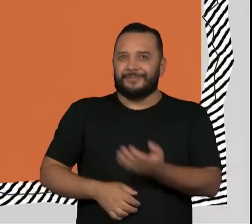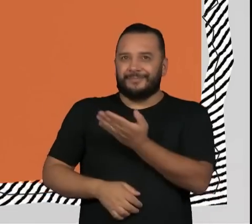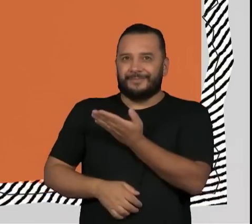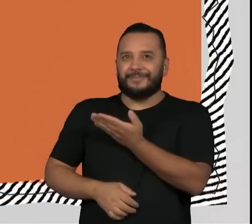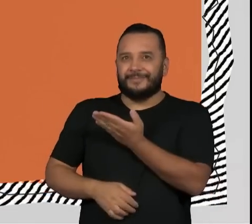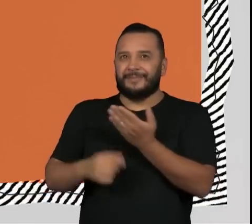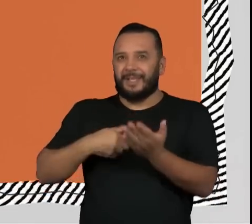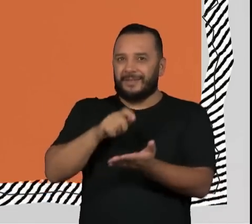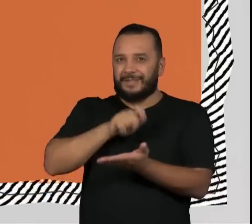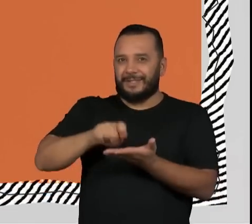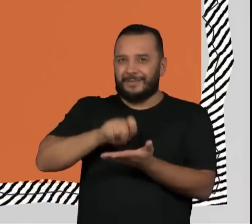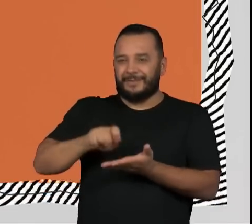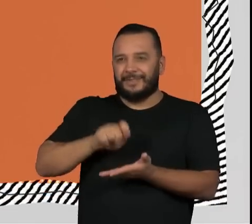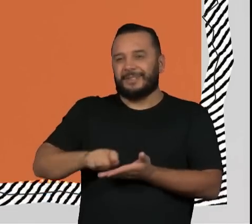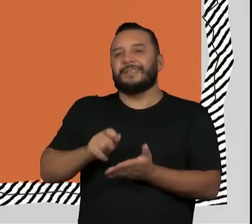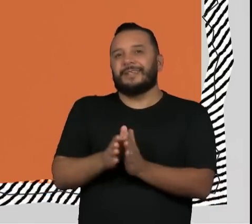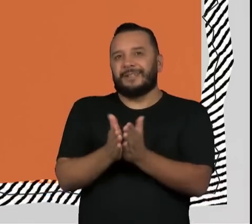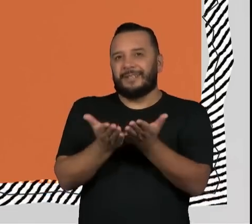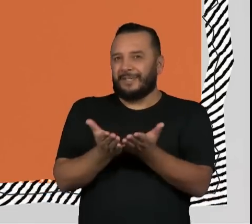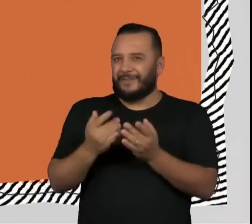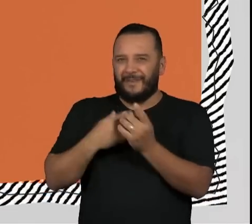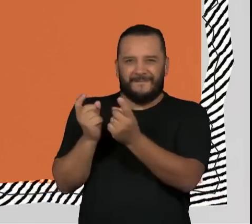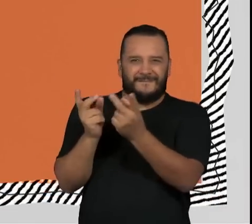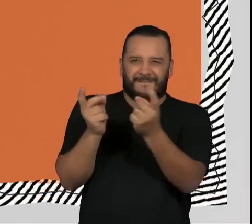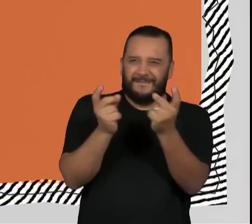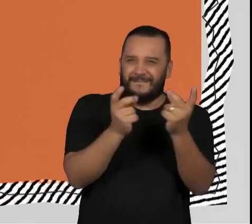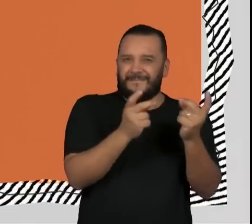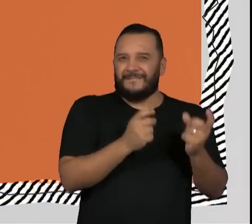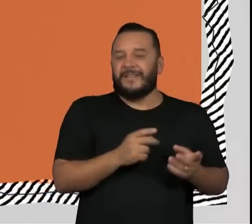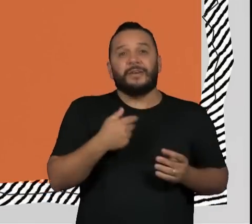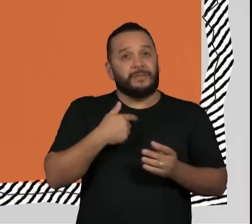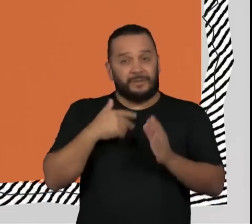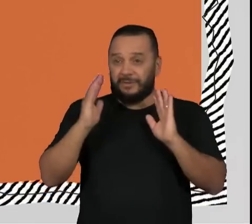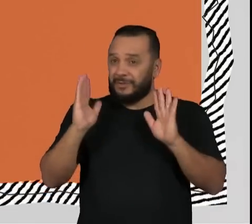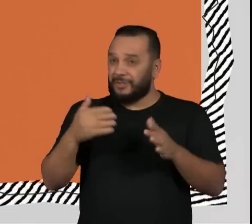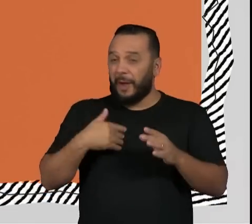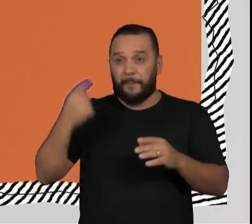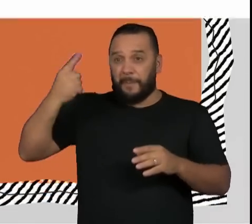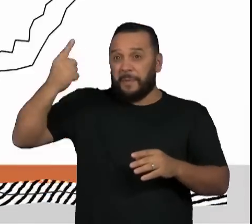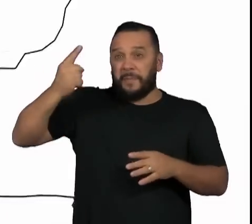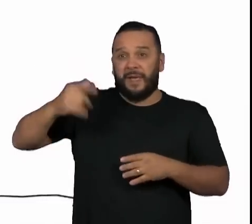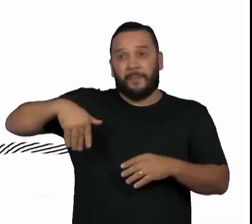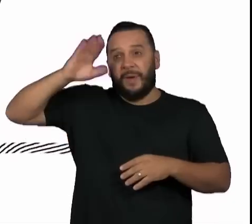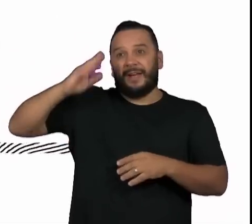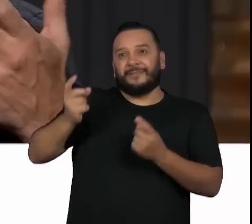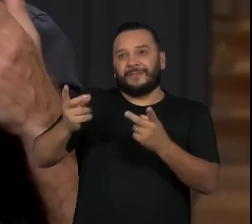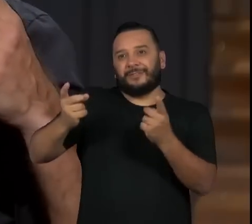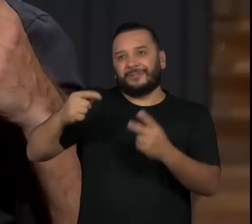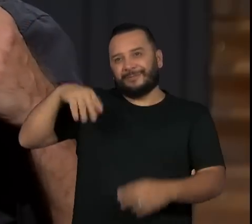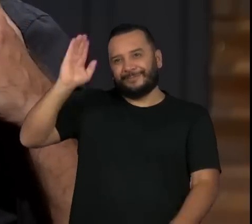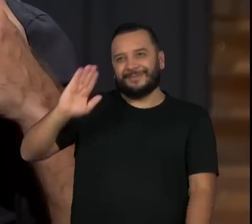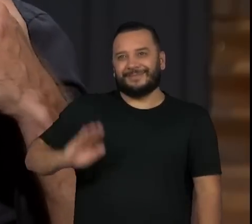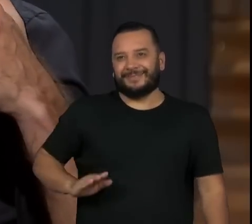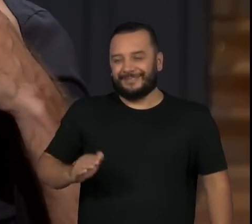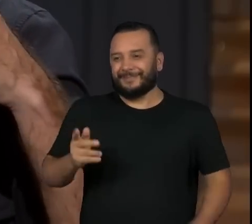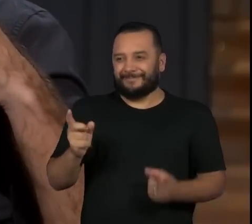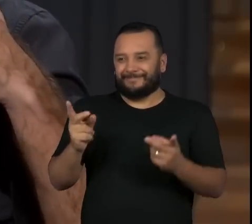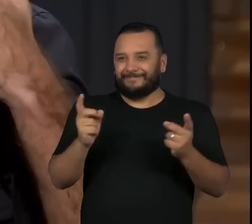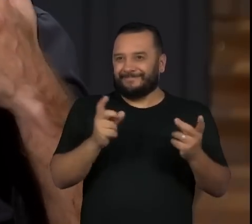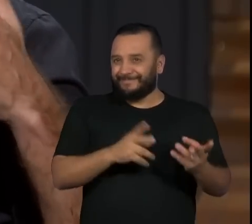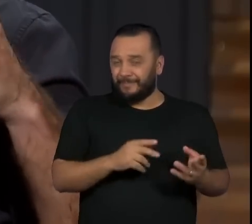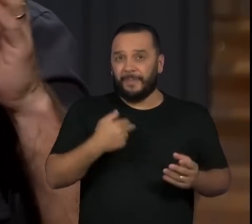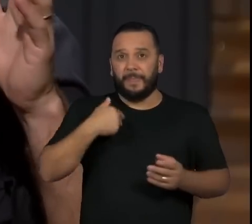mais vendido no Brasil. Ficou um bom tempo em primeiro lugar em todas as listas. E muitas pessoas começaram